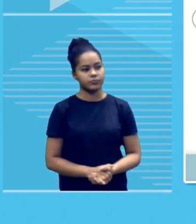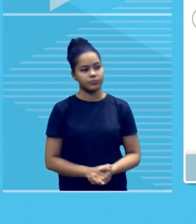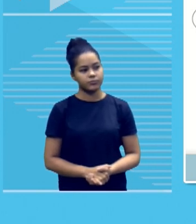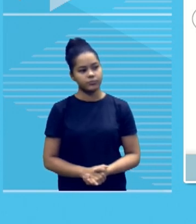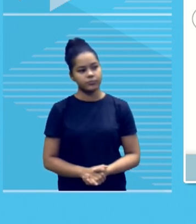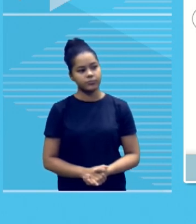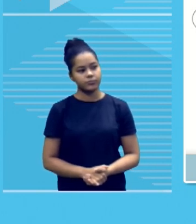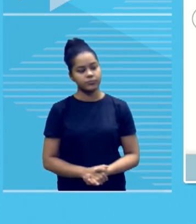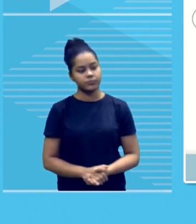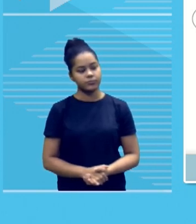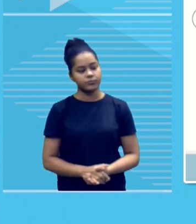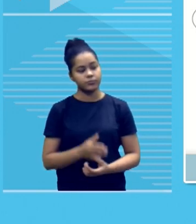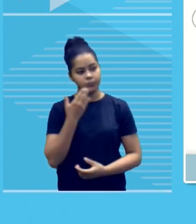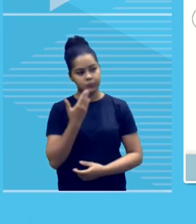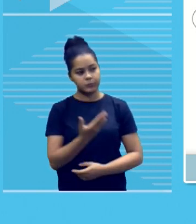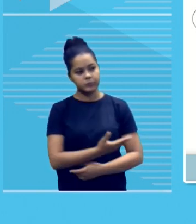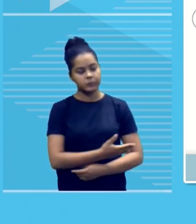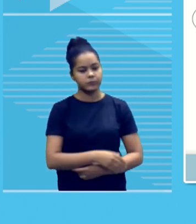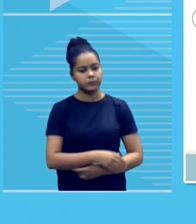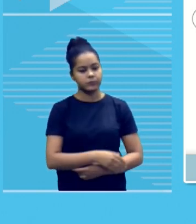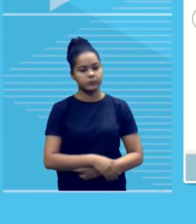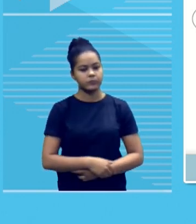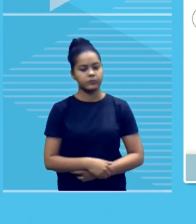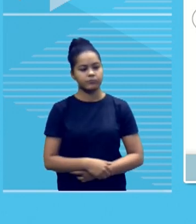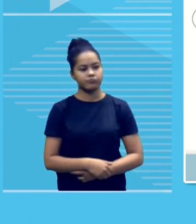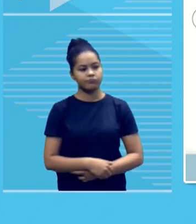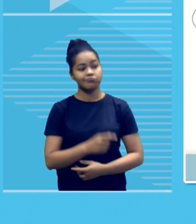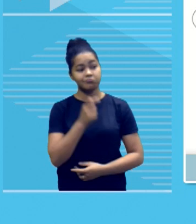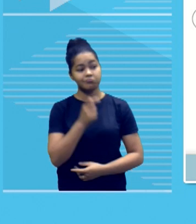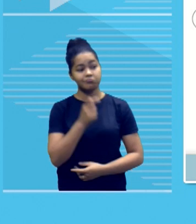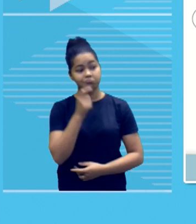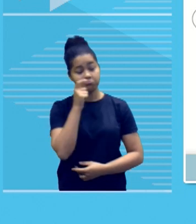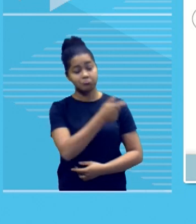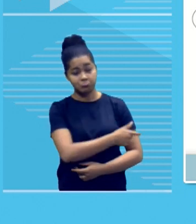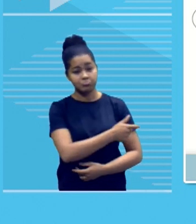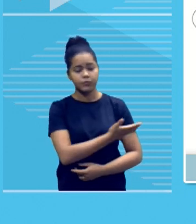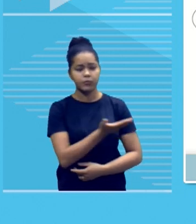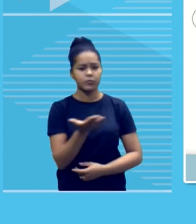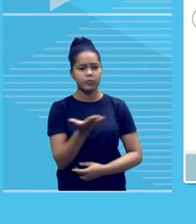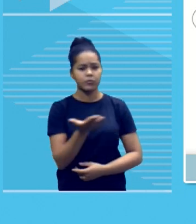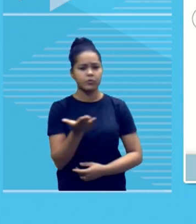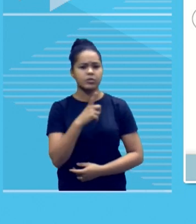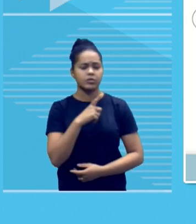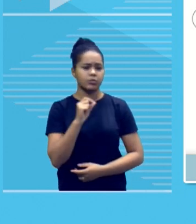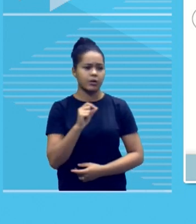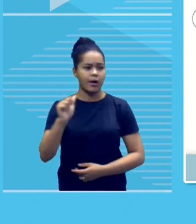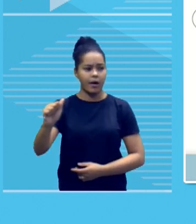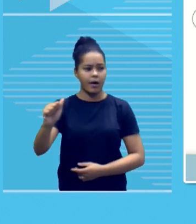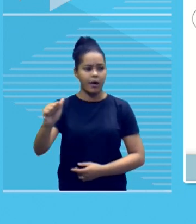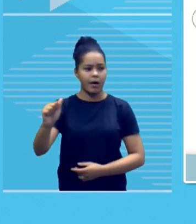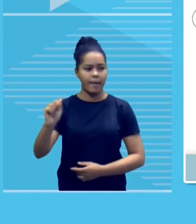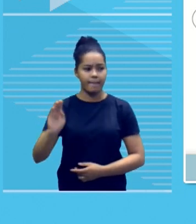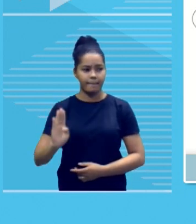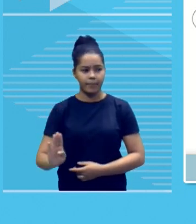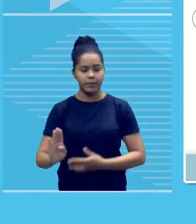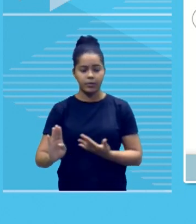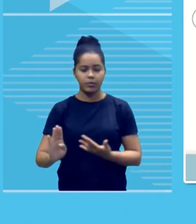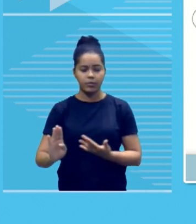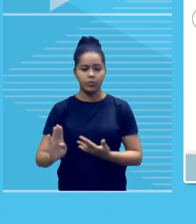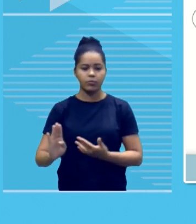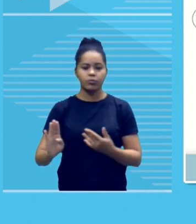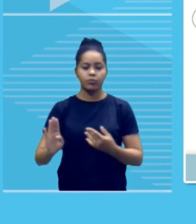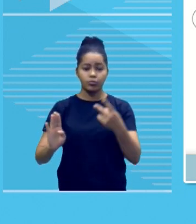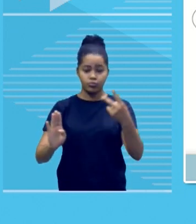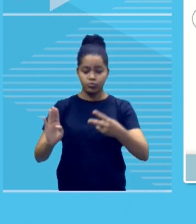próxima questão ah essa aqui é legal olha só você tem letra a e letra b ou você vai analisar